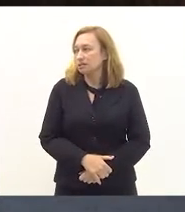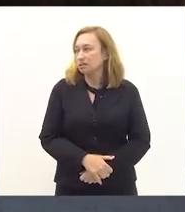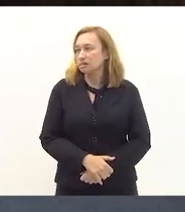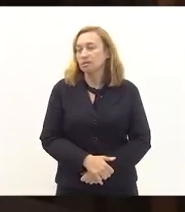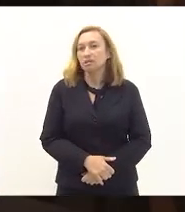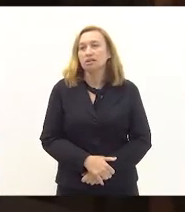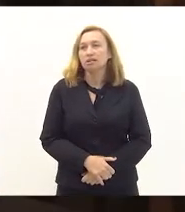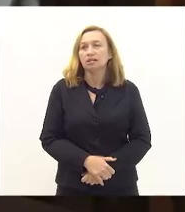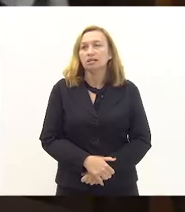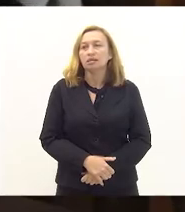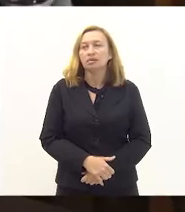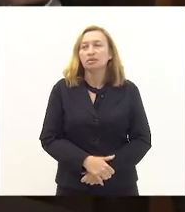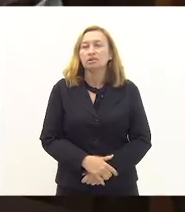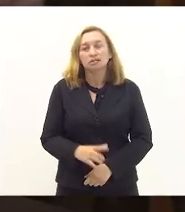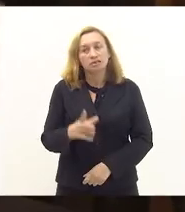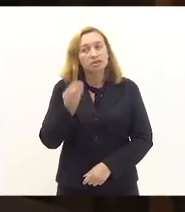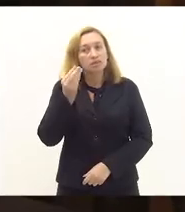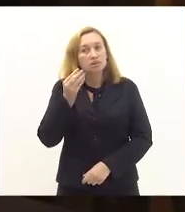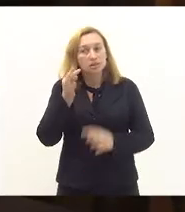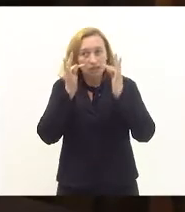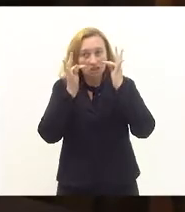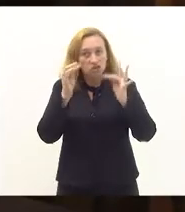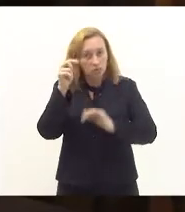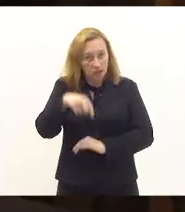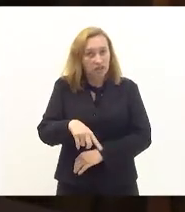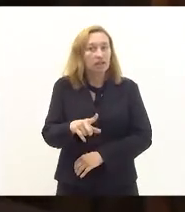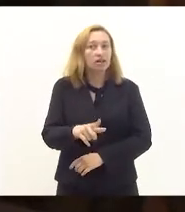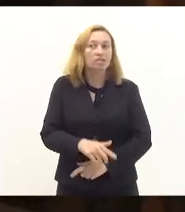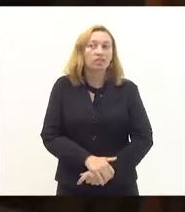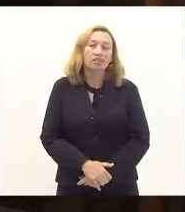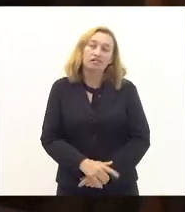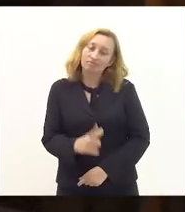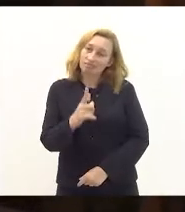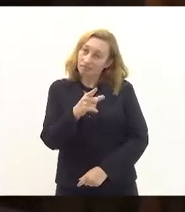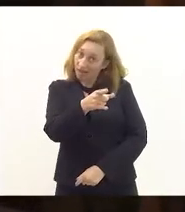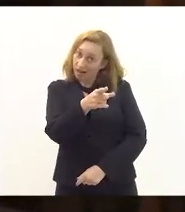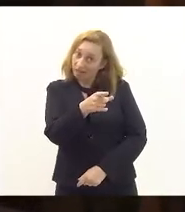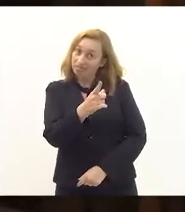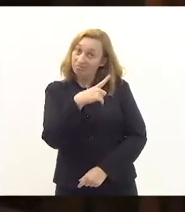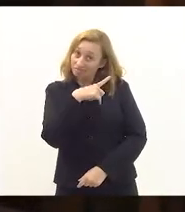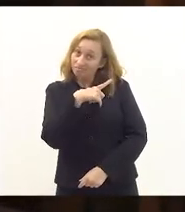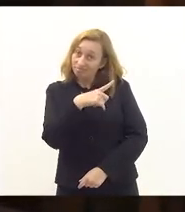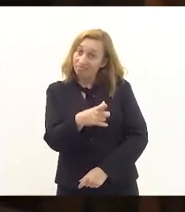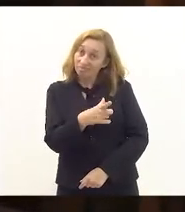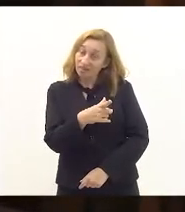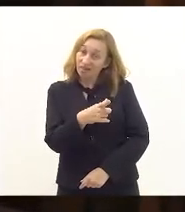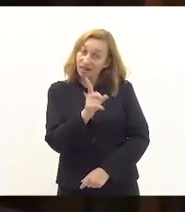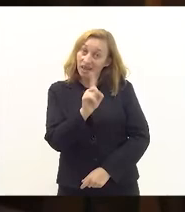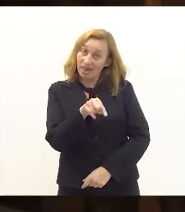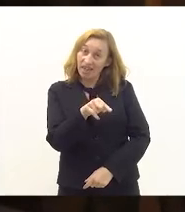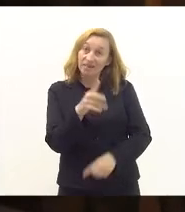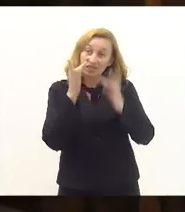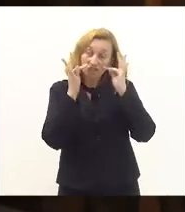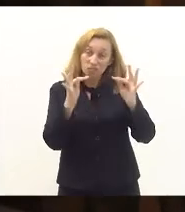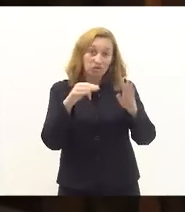Porque se há aqui uma testemunha, é ela, de toda essa